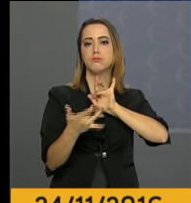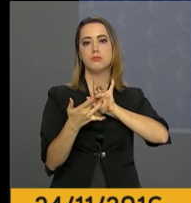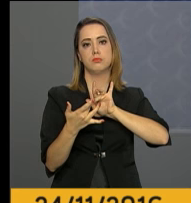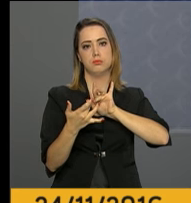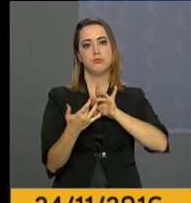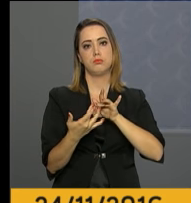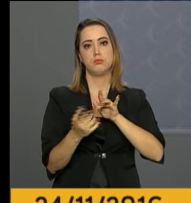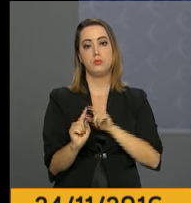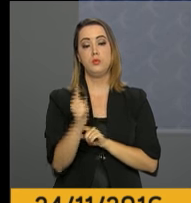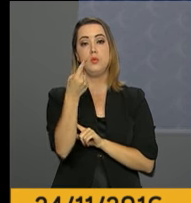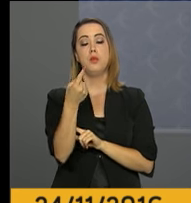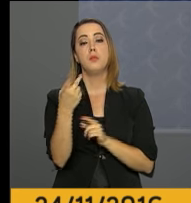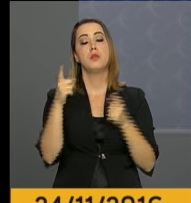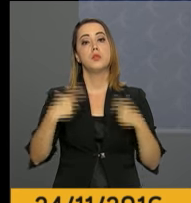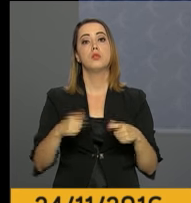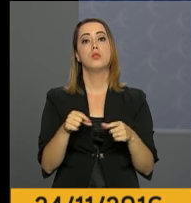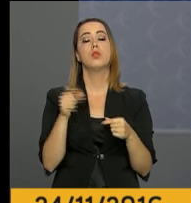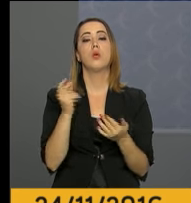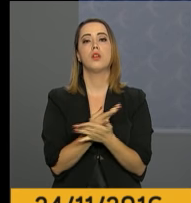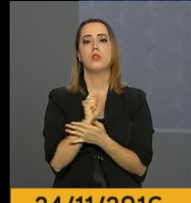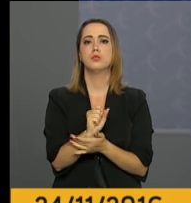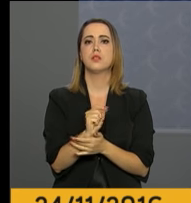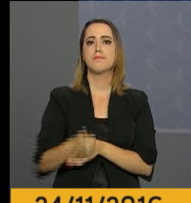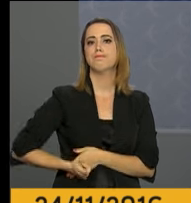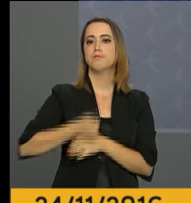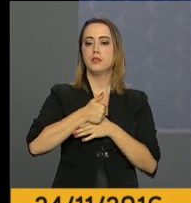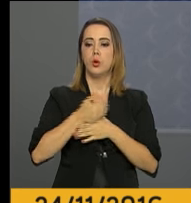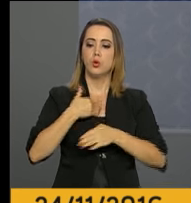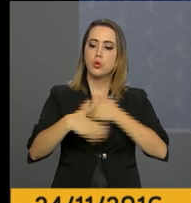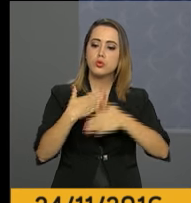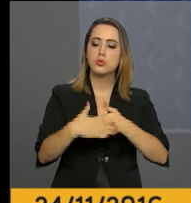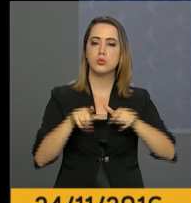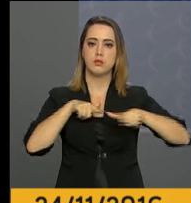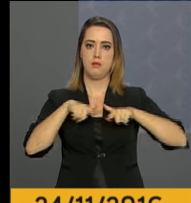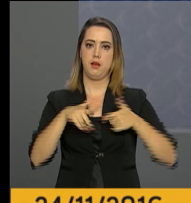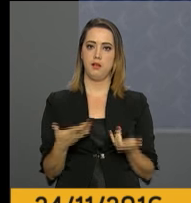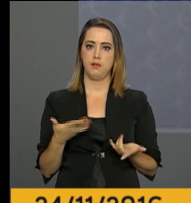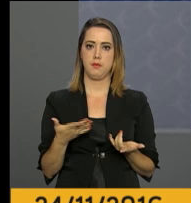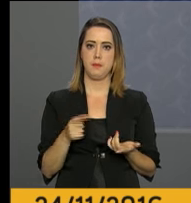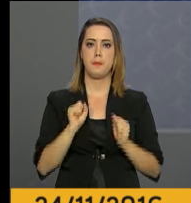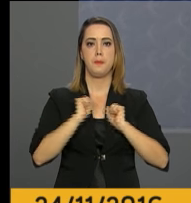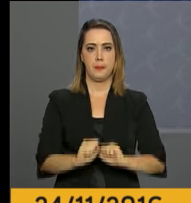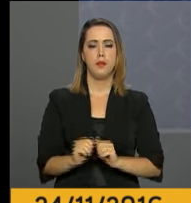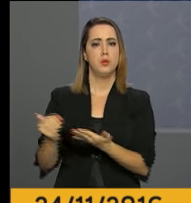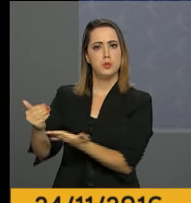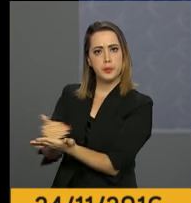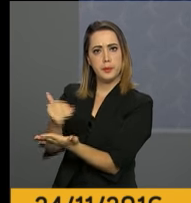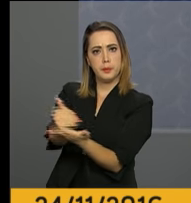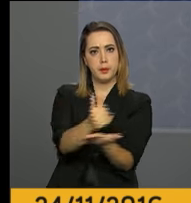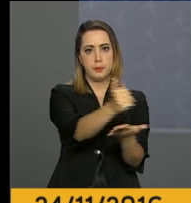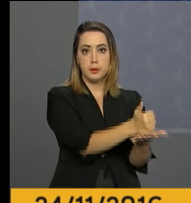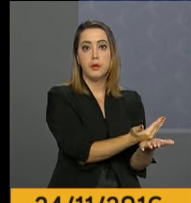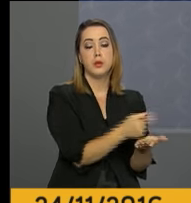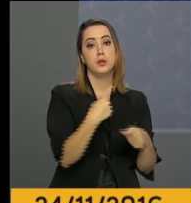emprego primeiro lugar Portanto dignifica o trabalhador em segundo lugar eh permite a arrecadação porque do instante